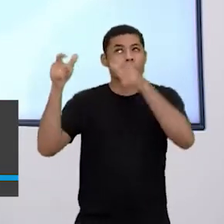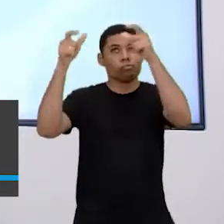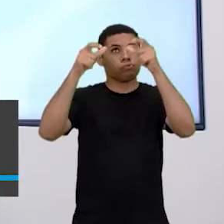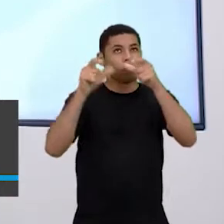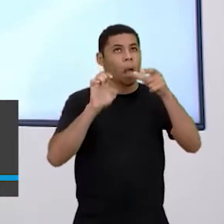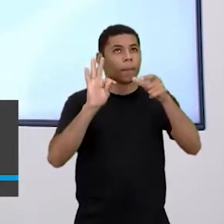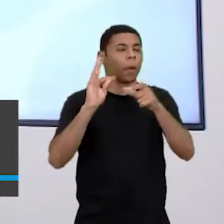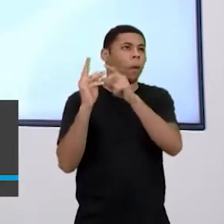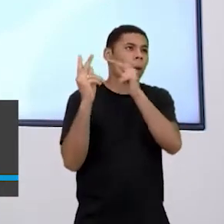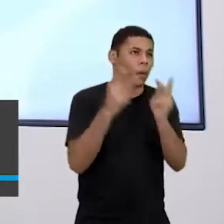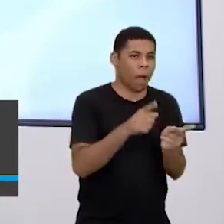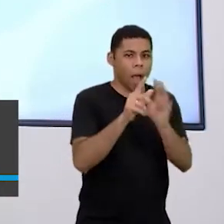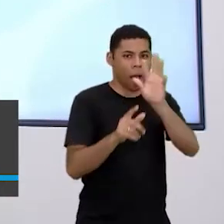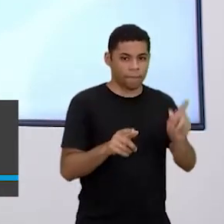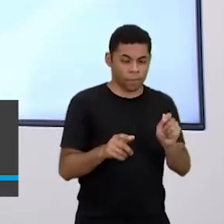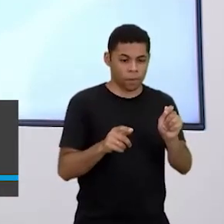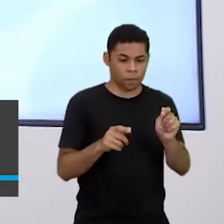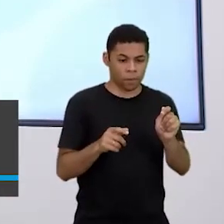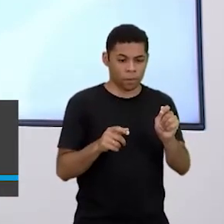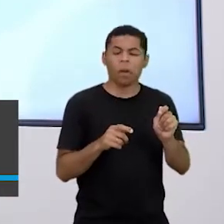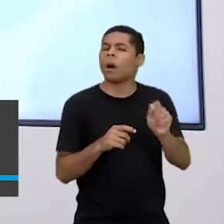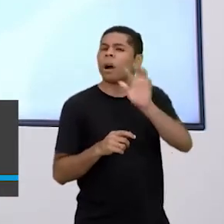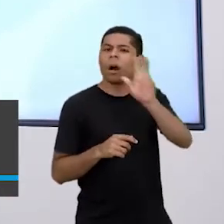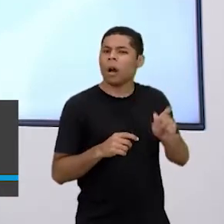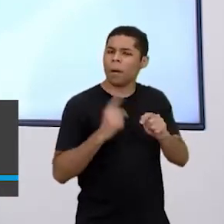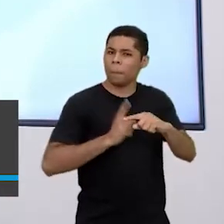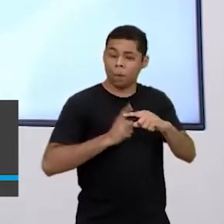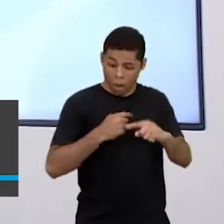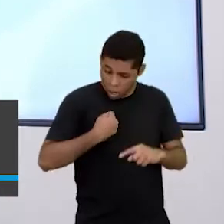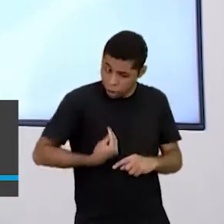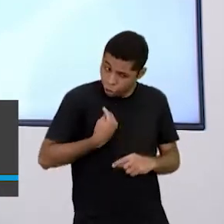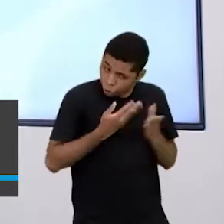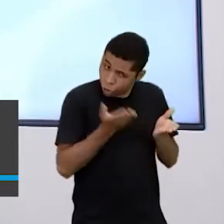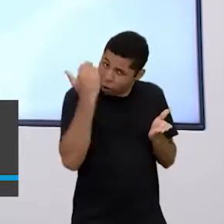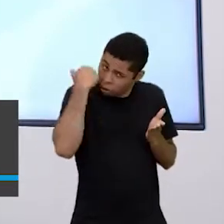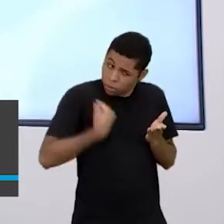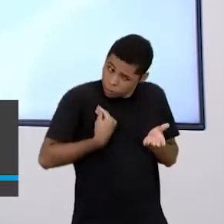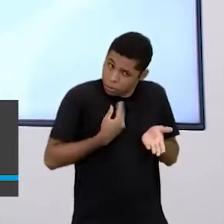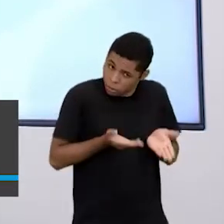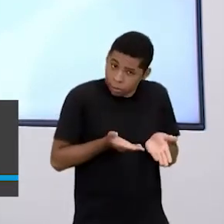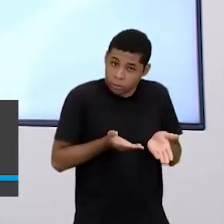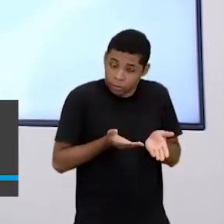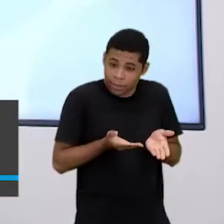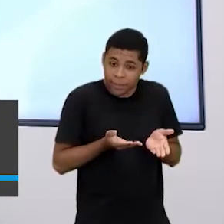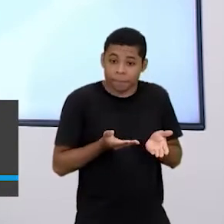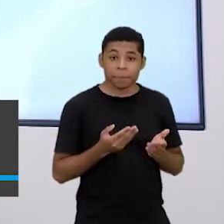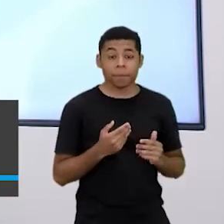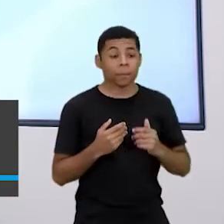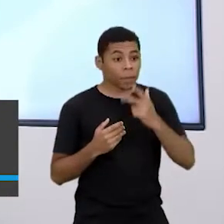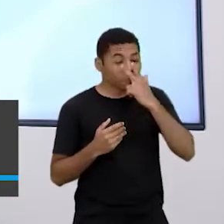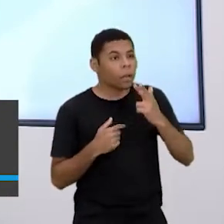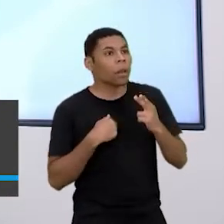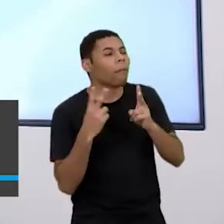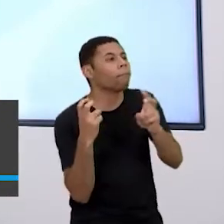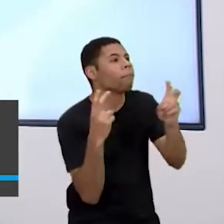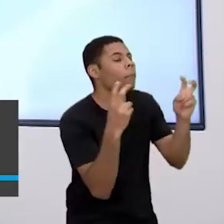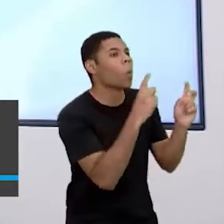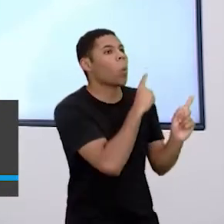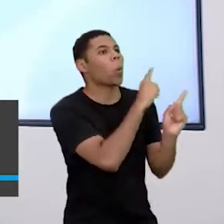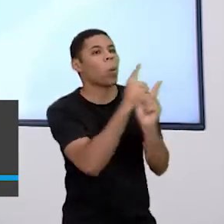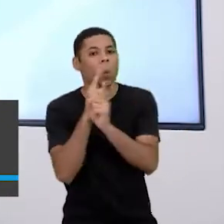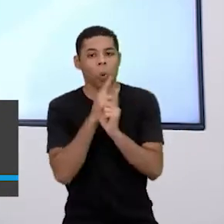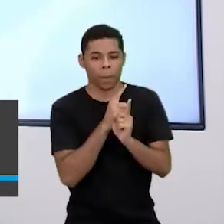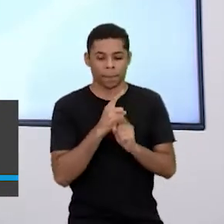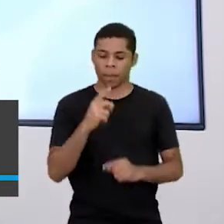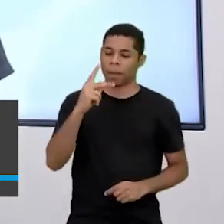um personagem alienígena, mas ele continua sendo uma personagem, ele tem um aspecto ali de